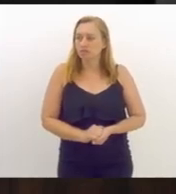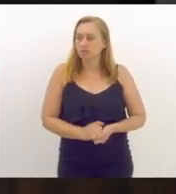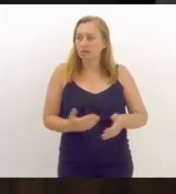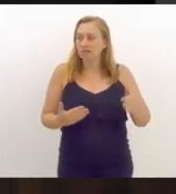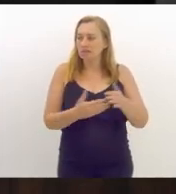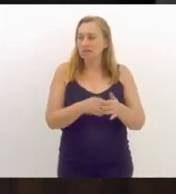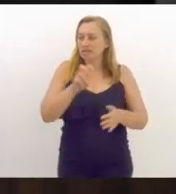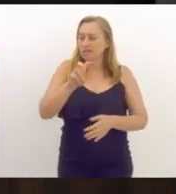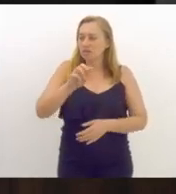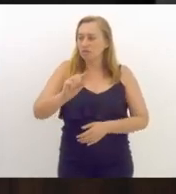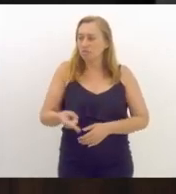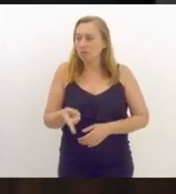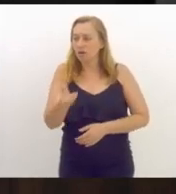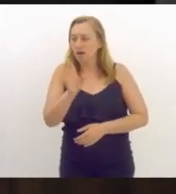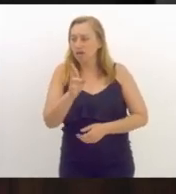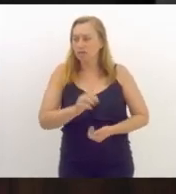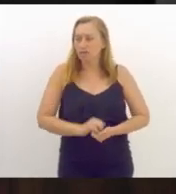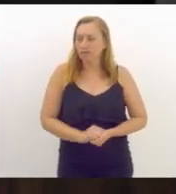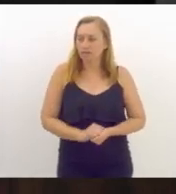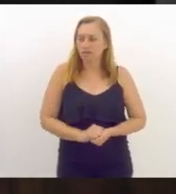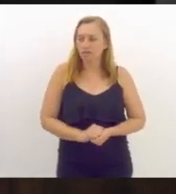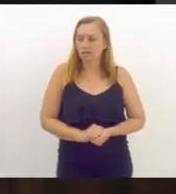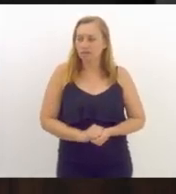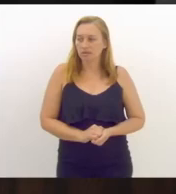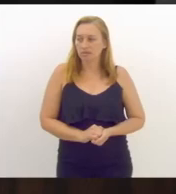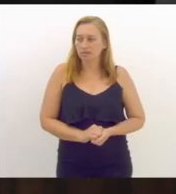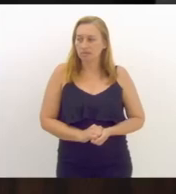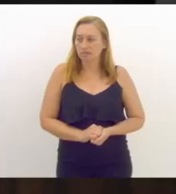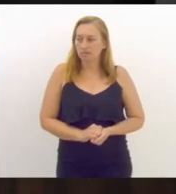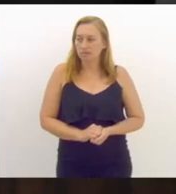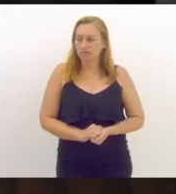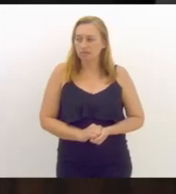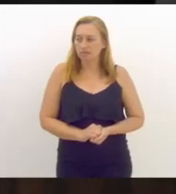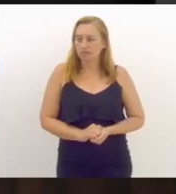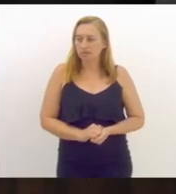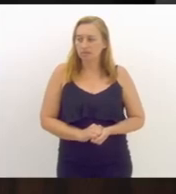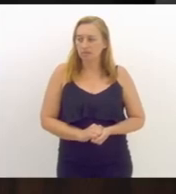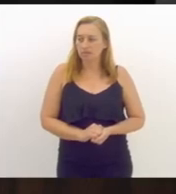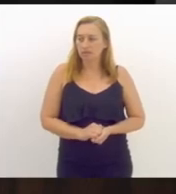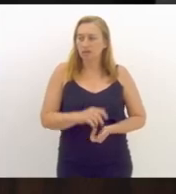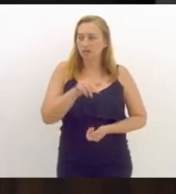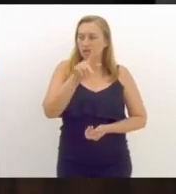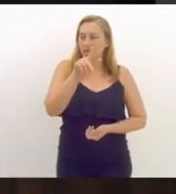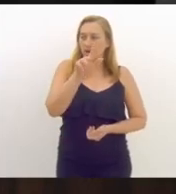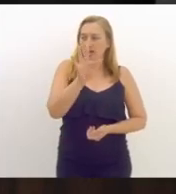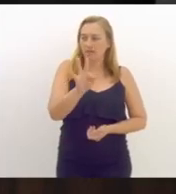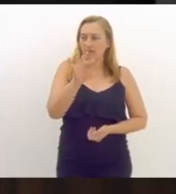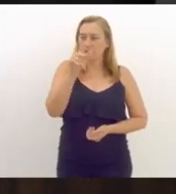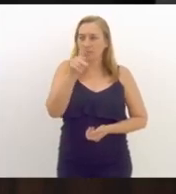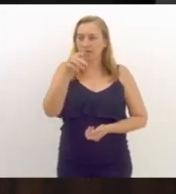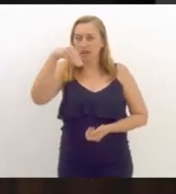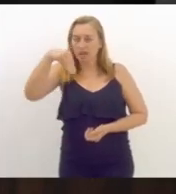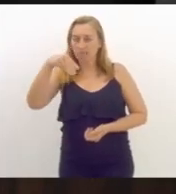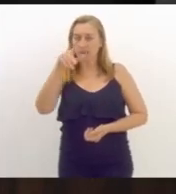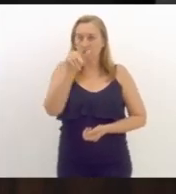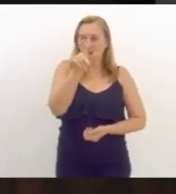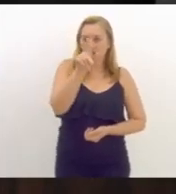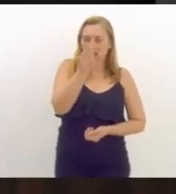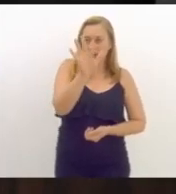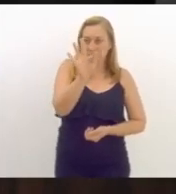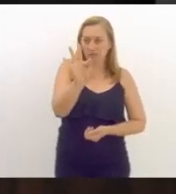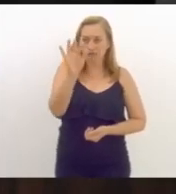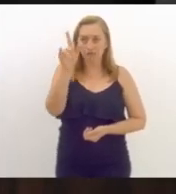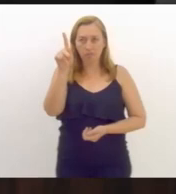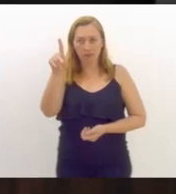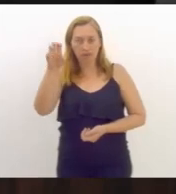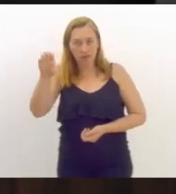5000 e isso vai refletir no fpm no fpe Então